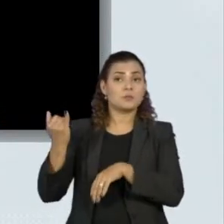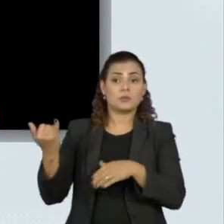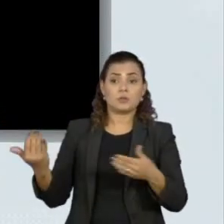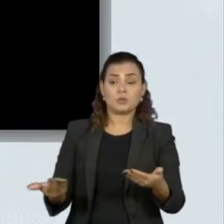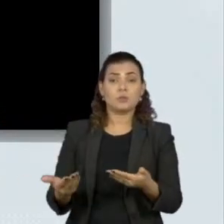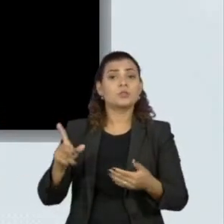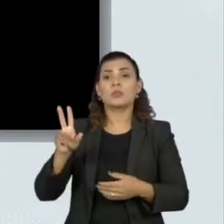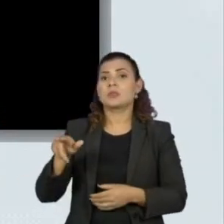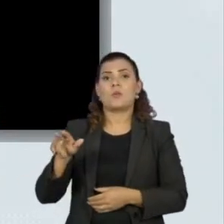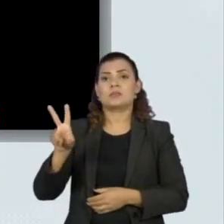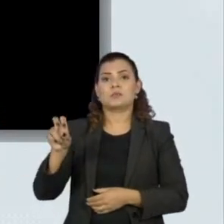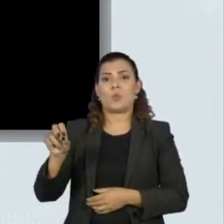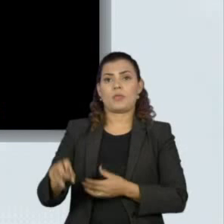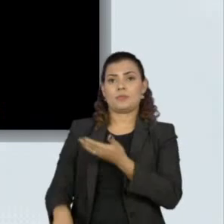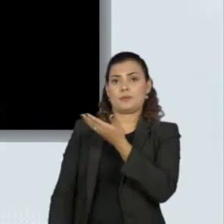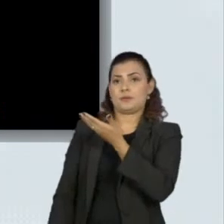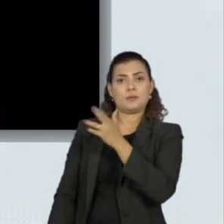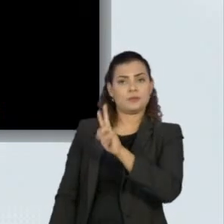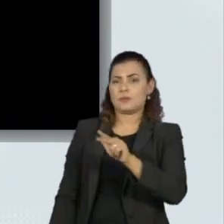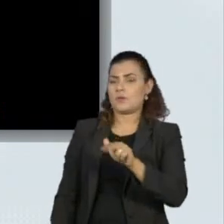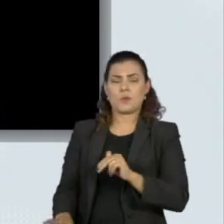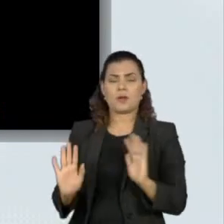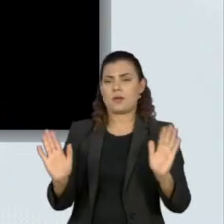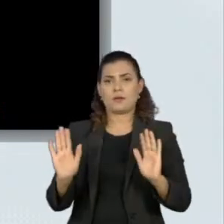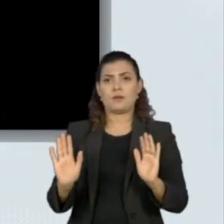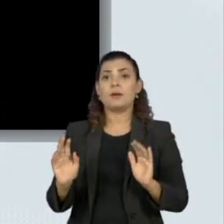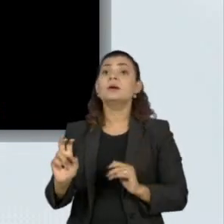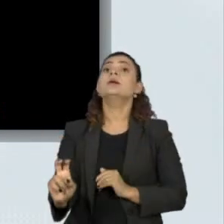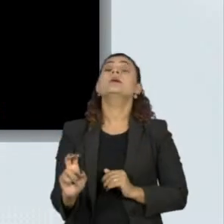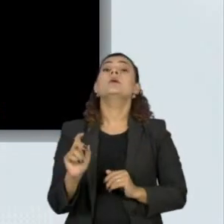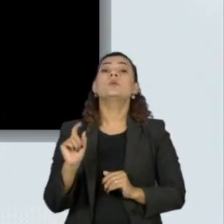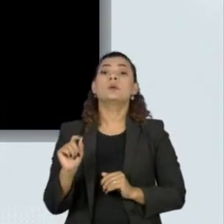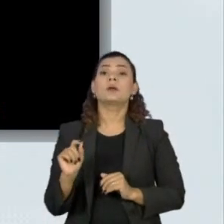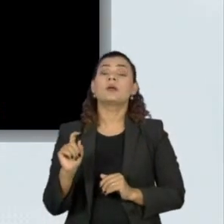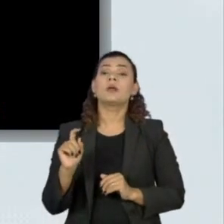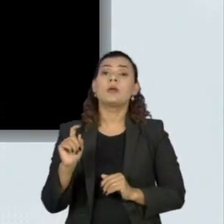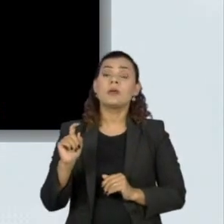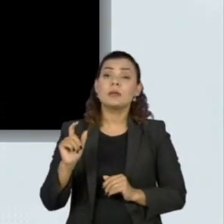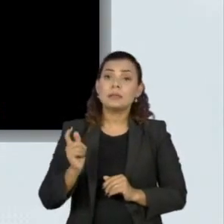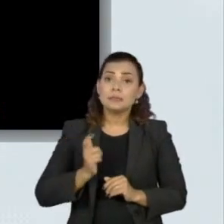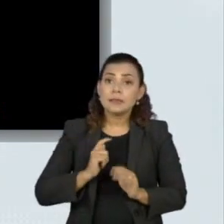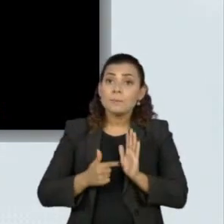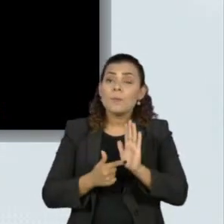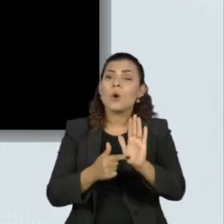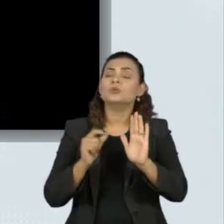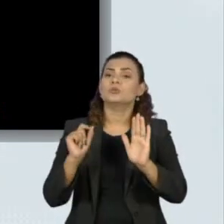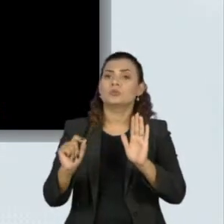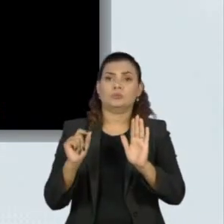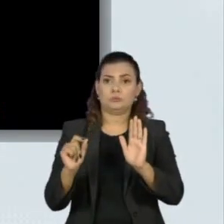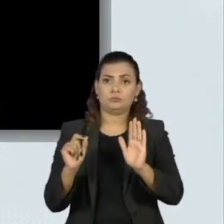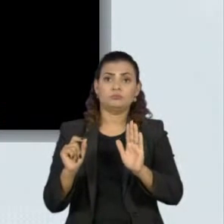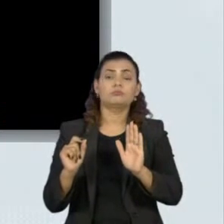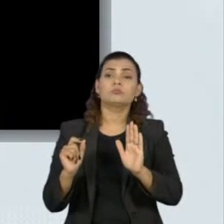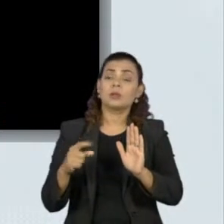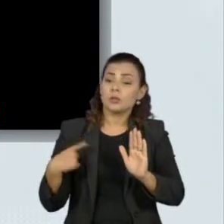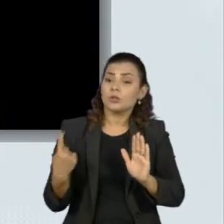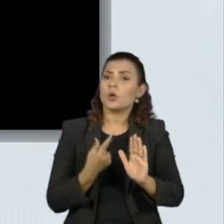os 50, é esse número, esse 23. Por quê? Porque essa demonstração de que